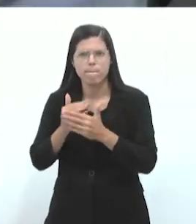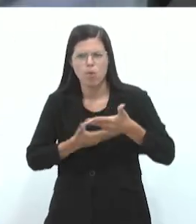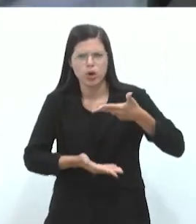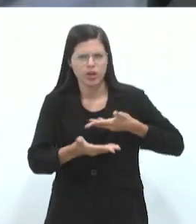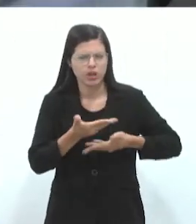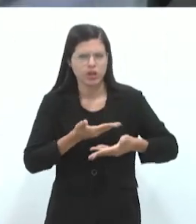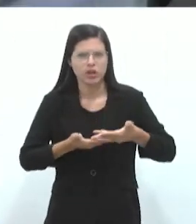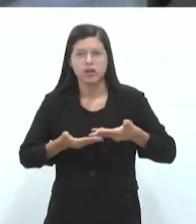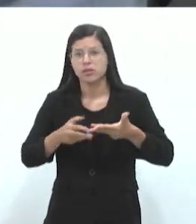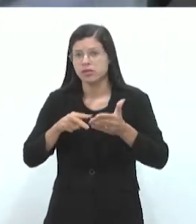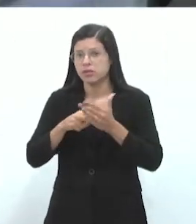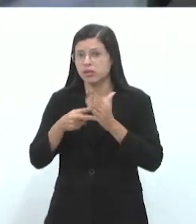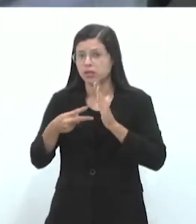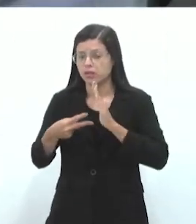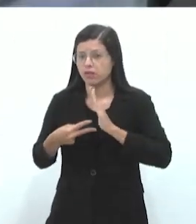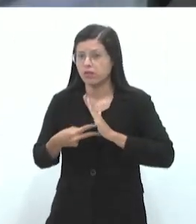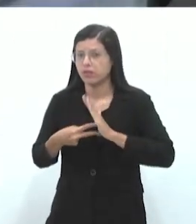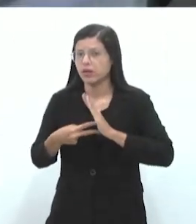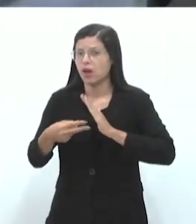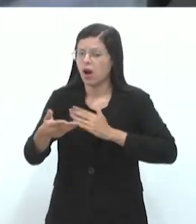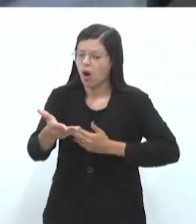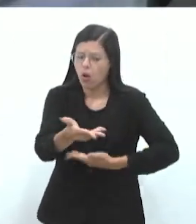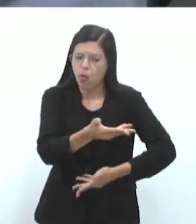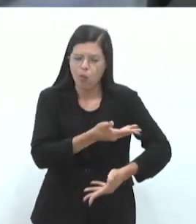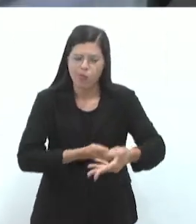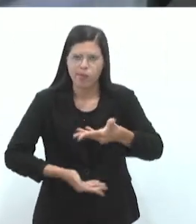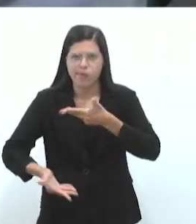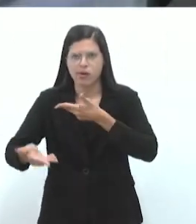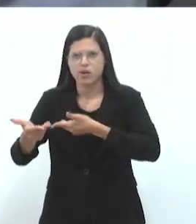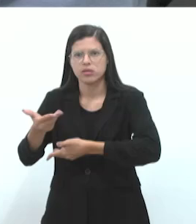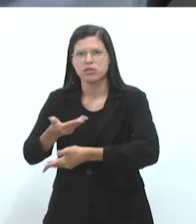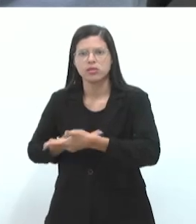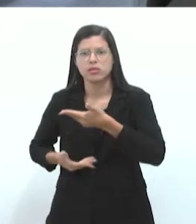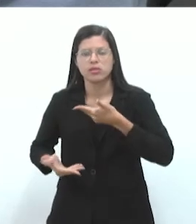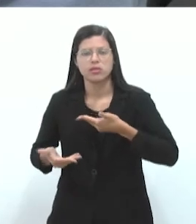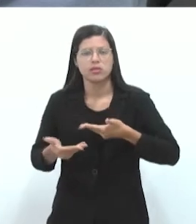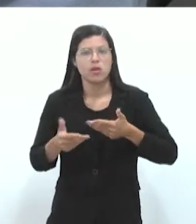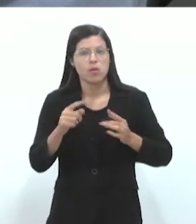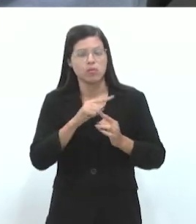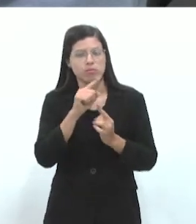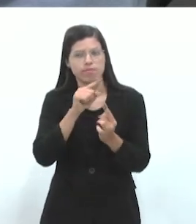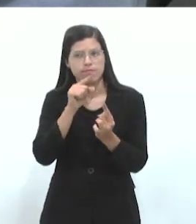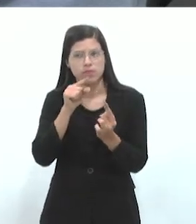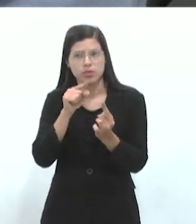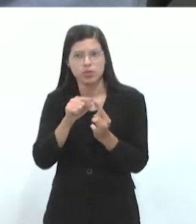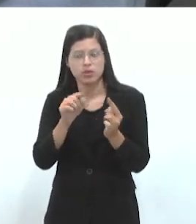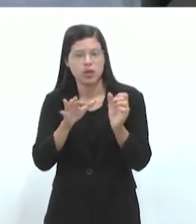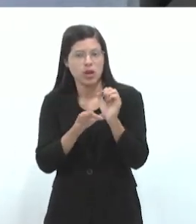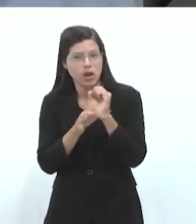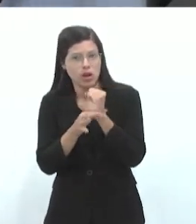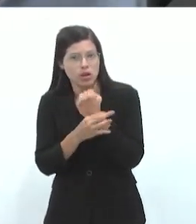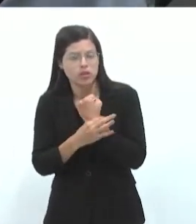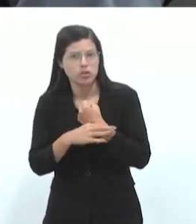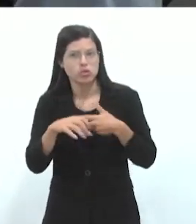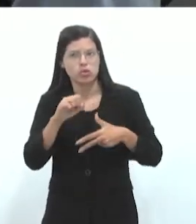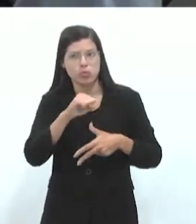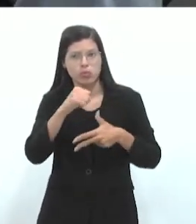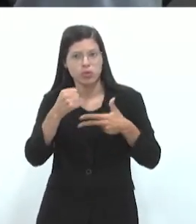os poderes significa colaboração, cooperação, visa garantir os poderes